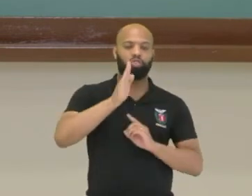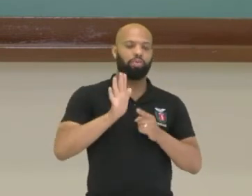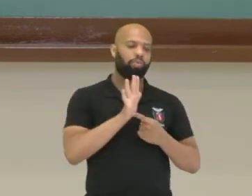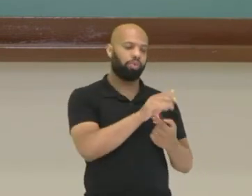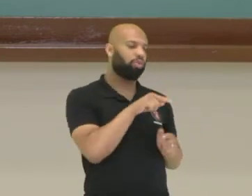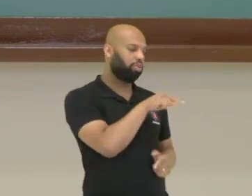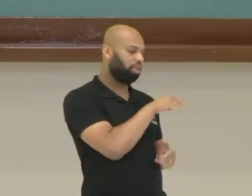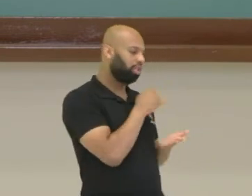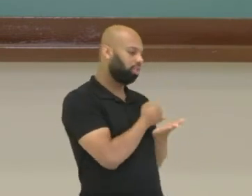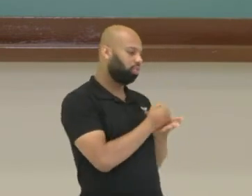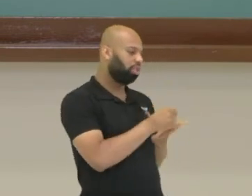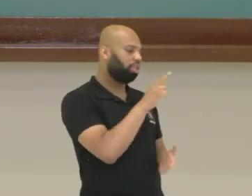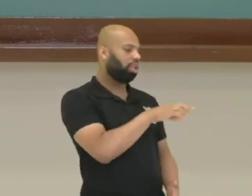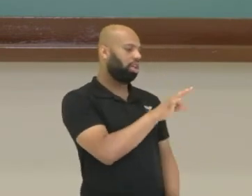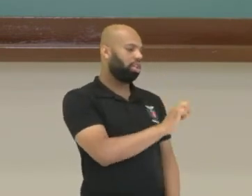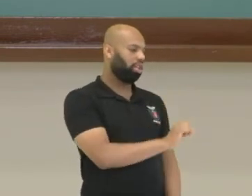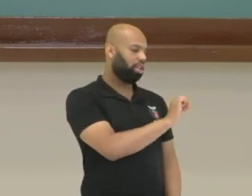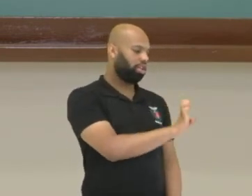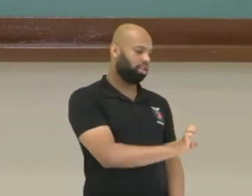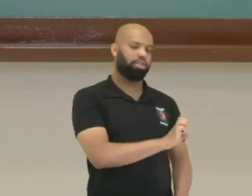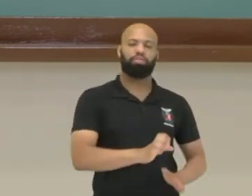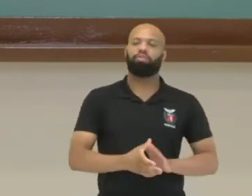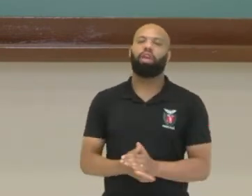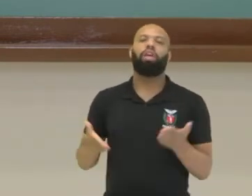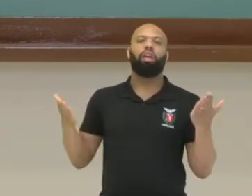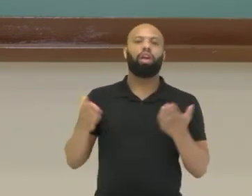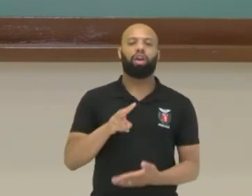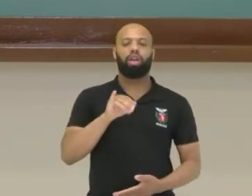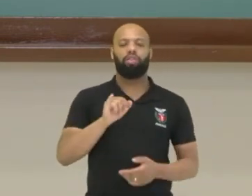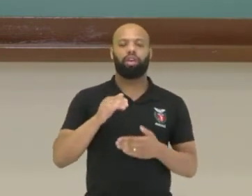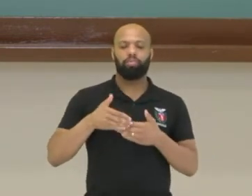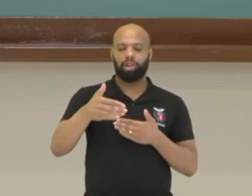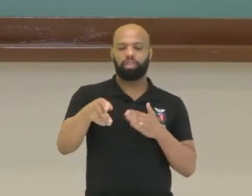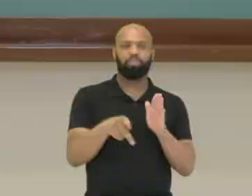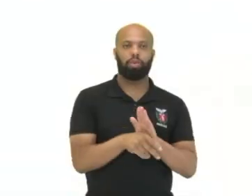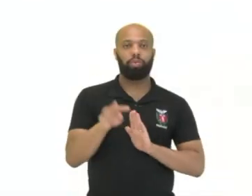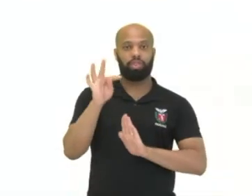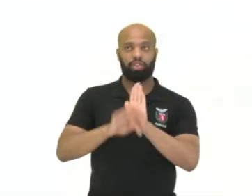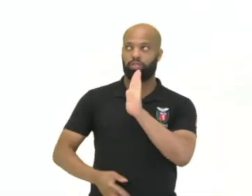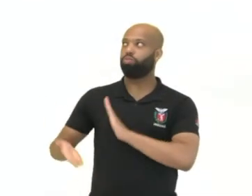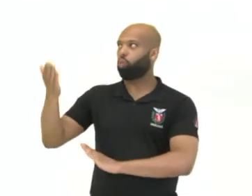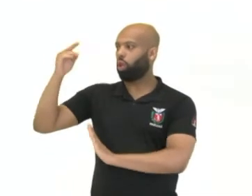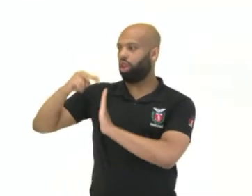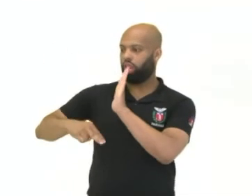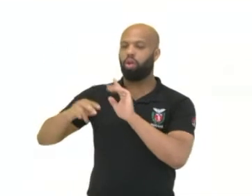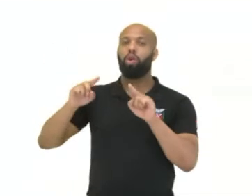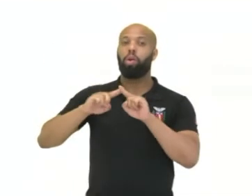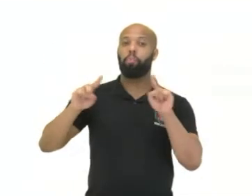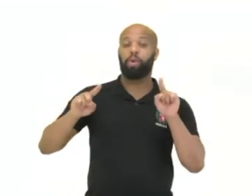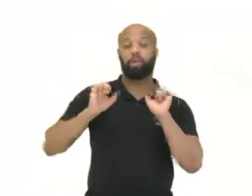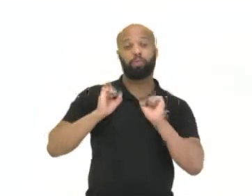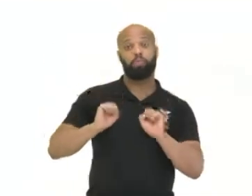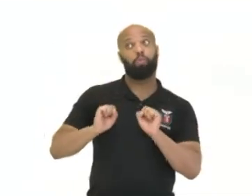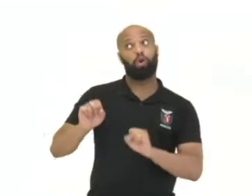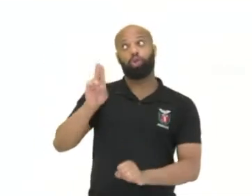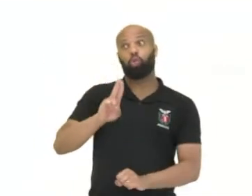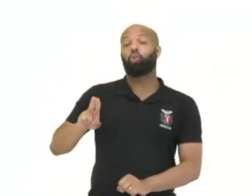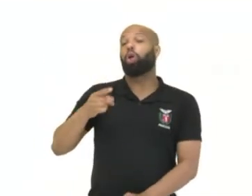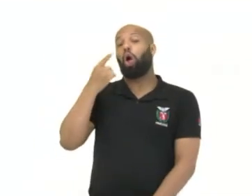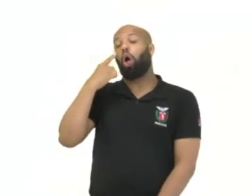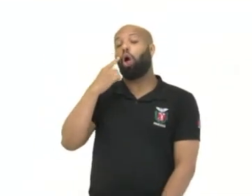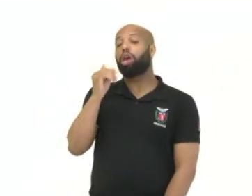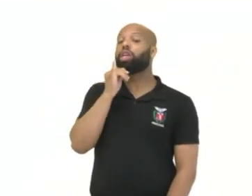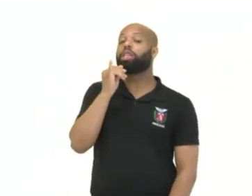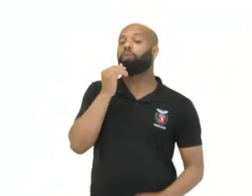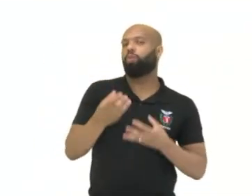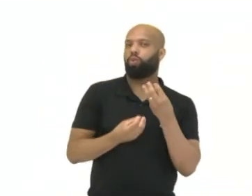apresentado, então, no exercício anterior e aqui agora a partir desse recorte. Mais ou menos no meu exemplo, você pode ter uma ideia,